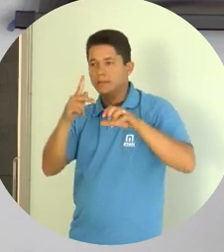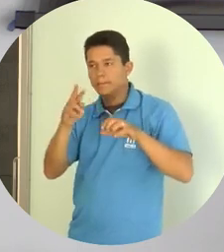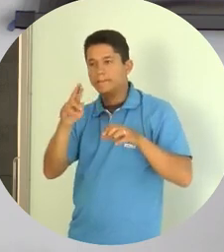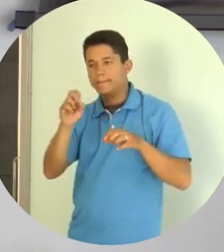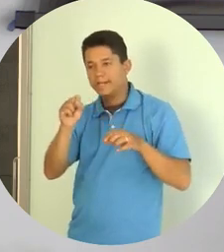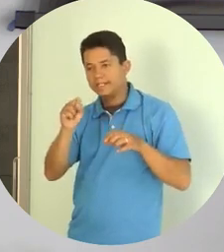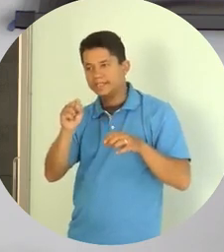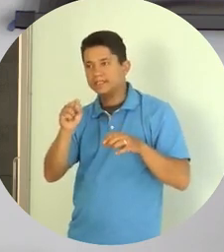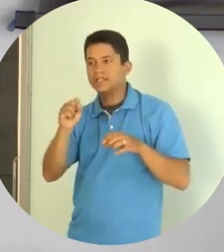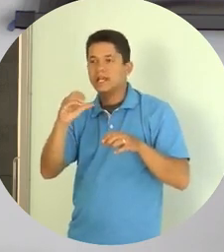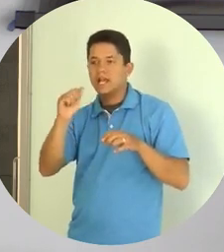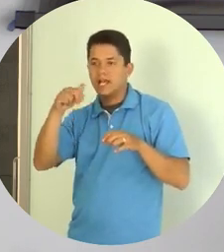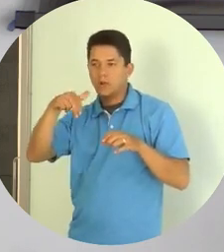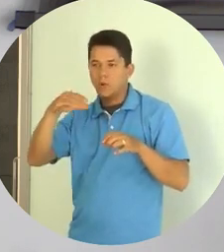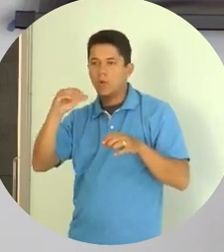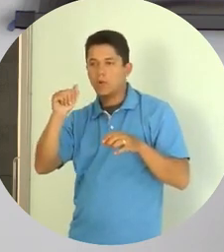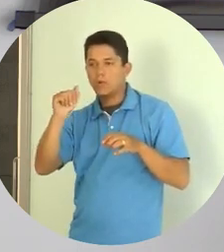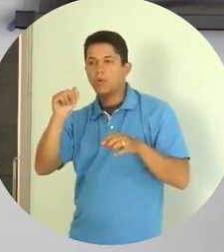outras empresas.